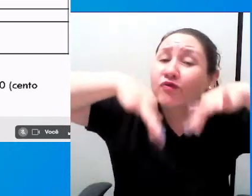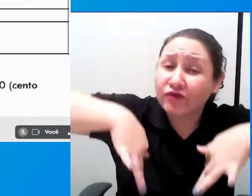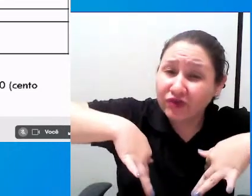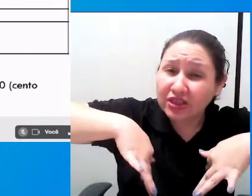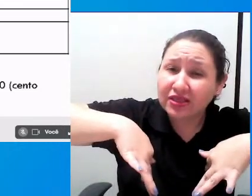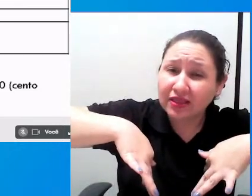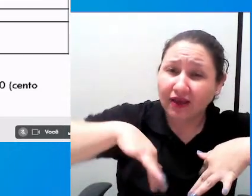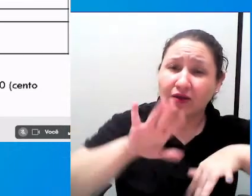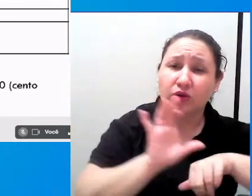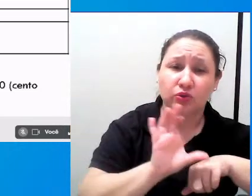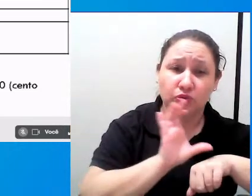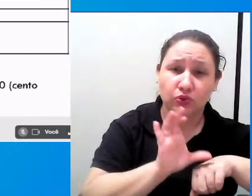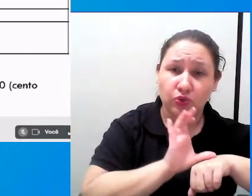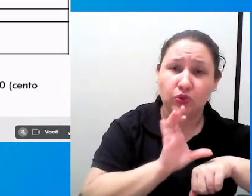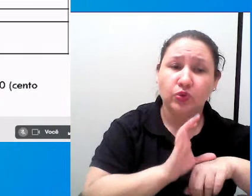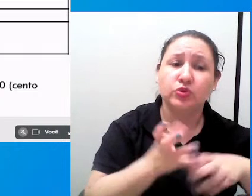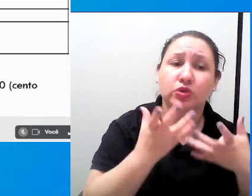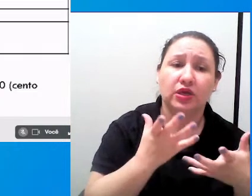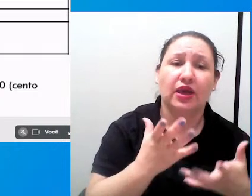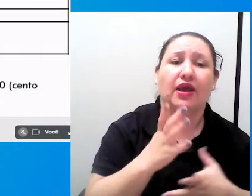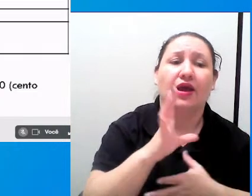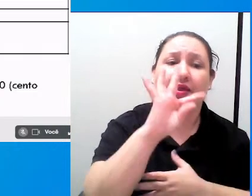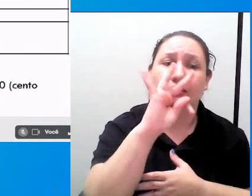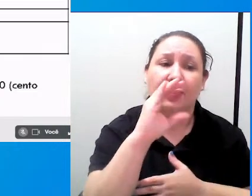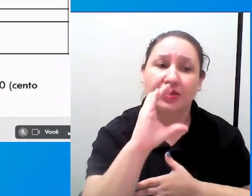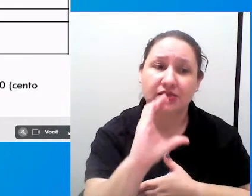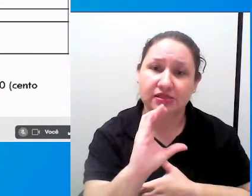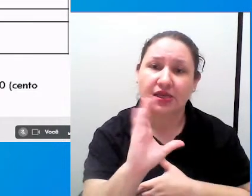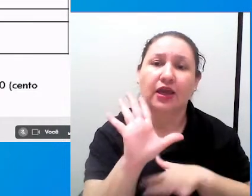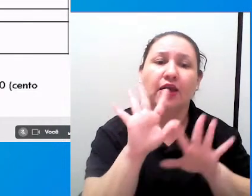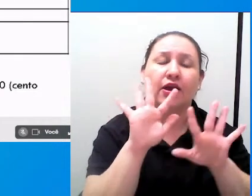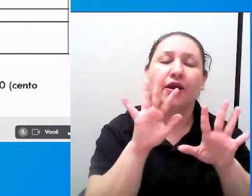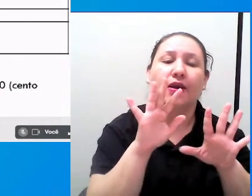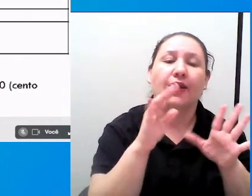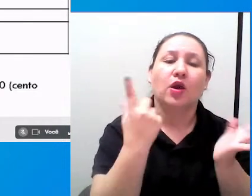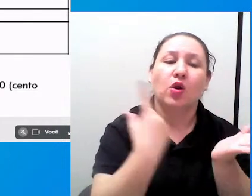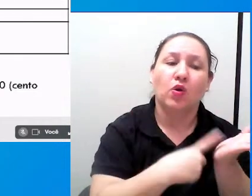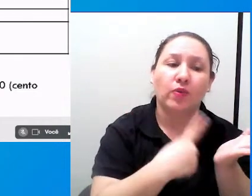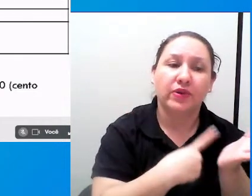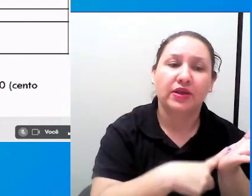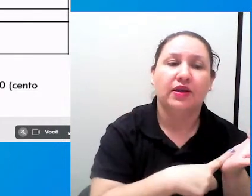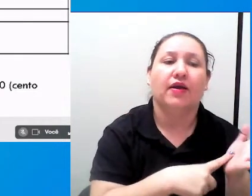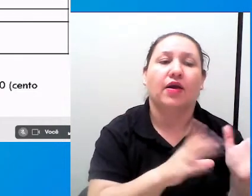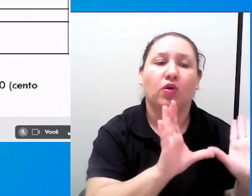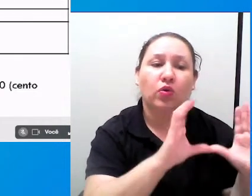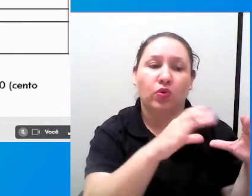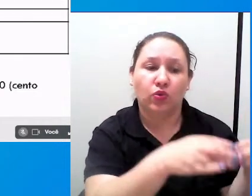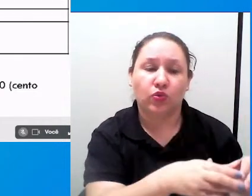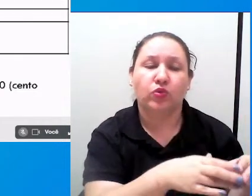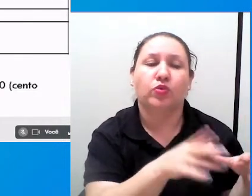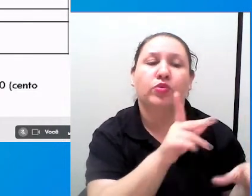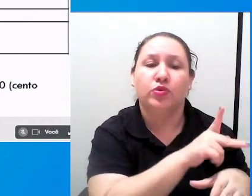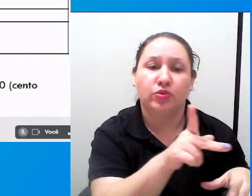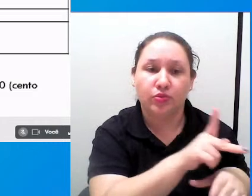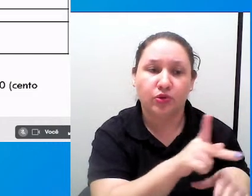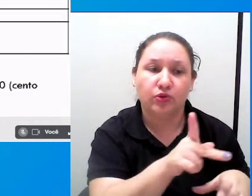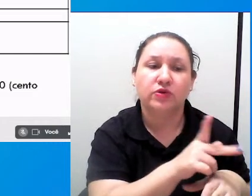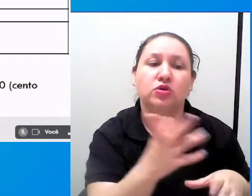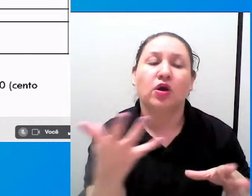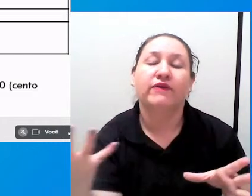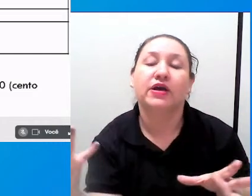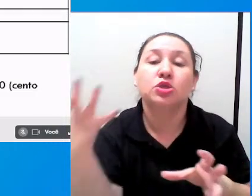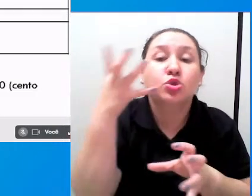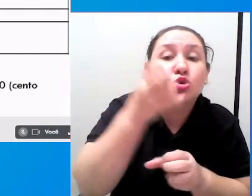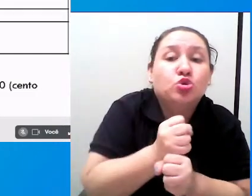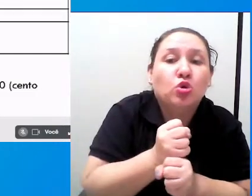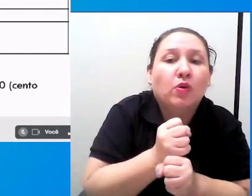TC com caráter extensionista, esse TC vai passar pelo colegiado e o TC dele, que não tinha nenhuma carga horária, vai poder